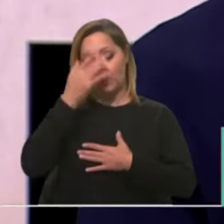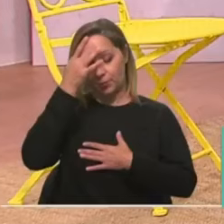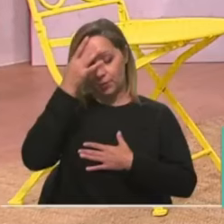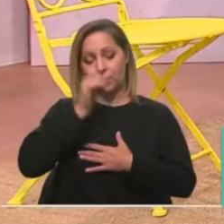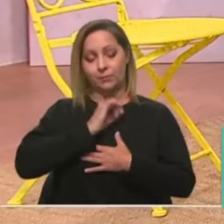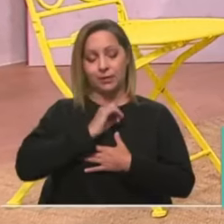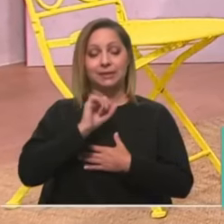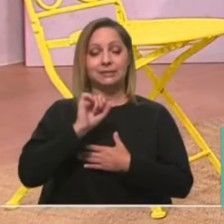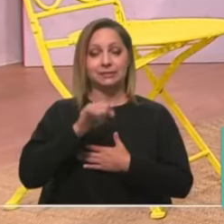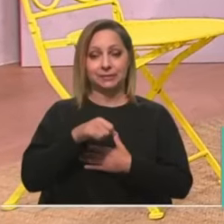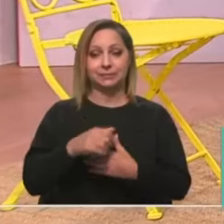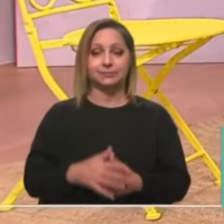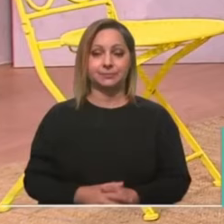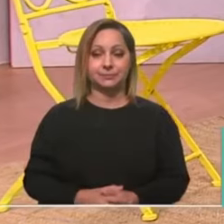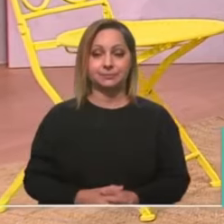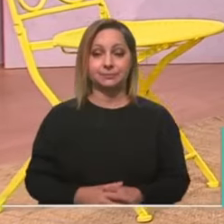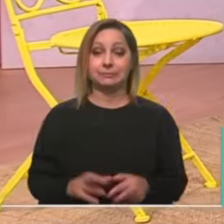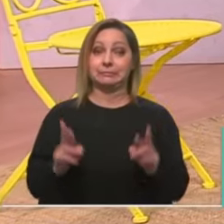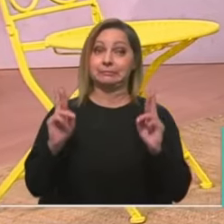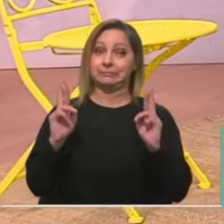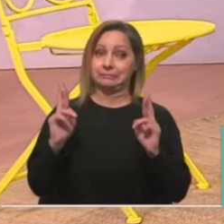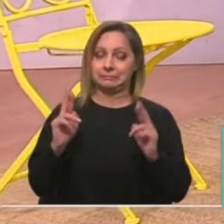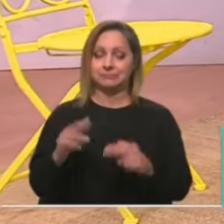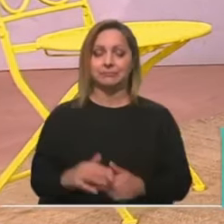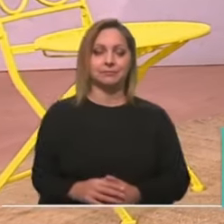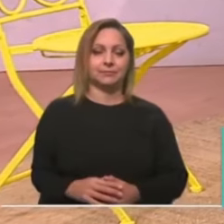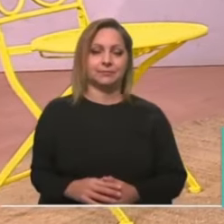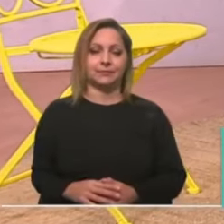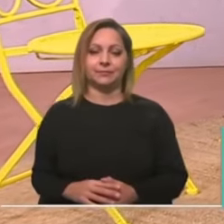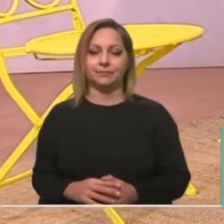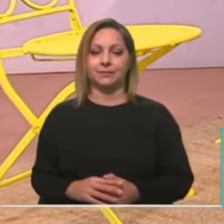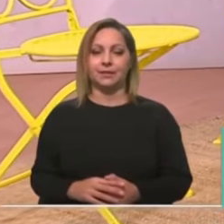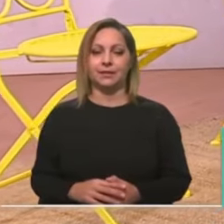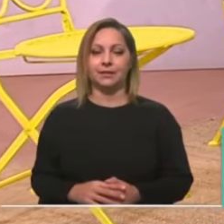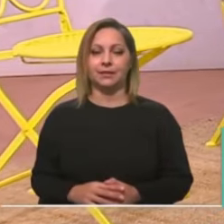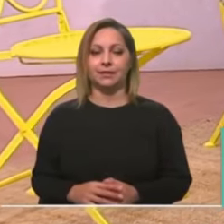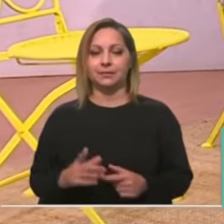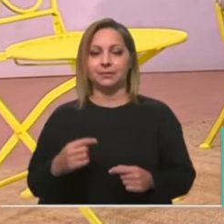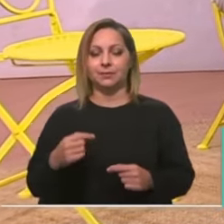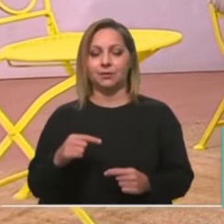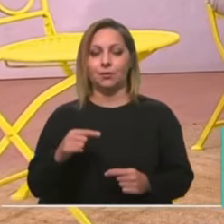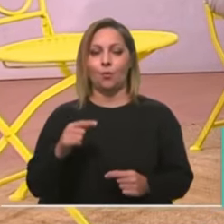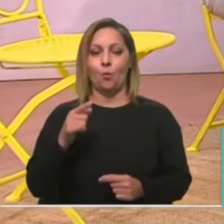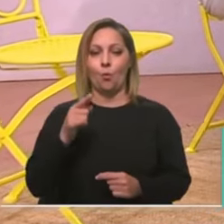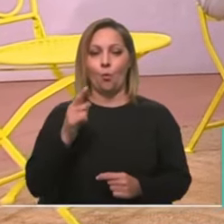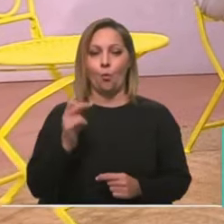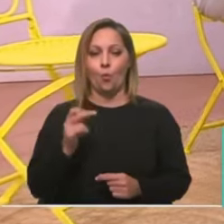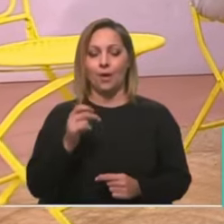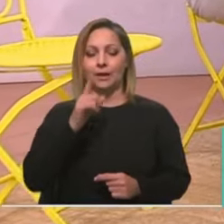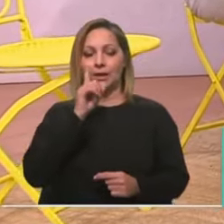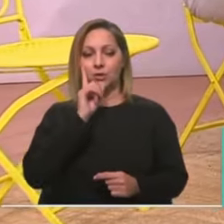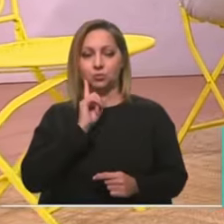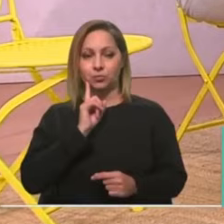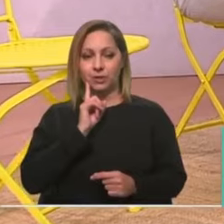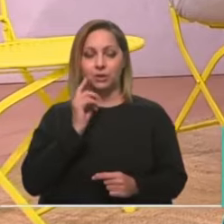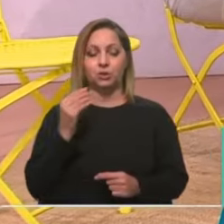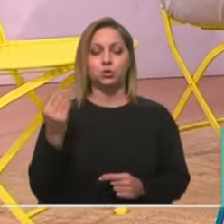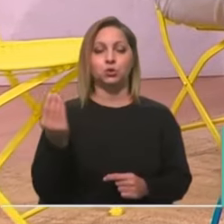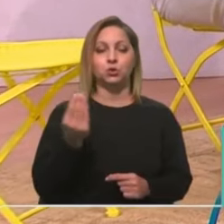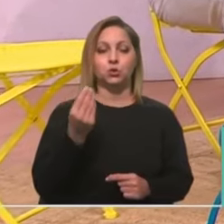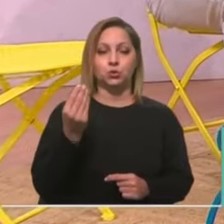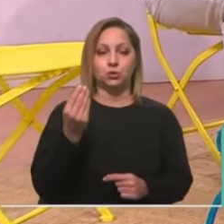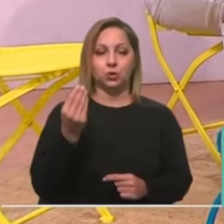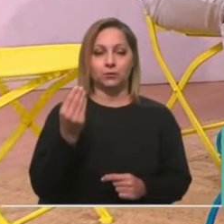também em que... Oxalá, vós. É um ano também em que as mulheres e as pessoas jovens, que é regido muito por esta energia de